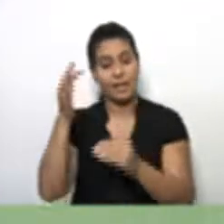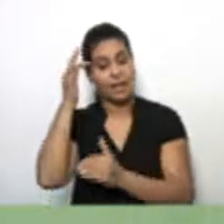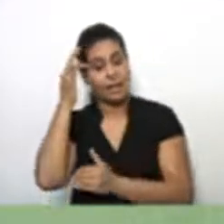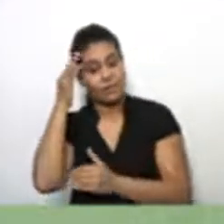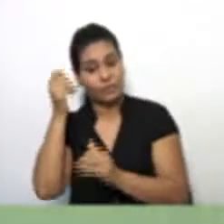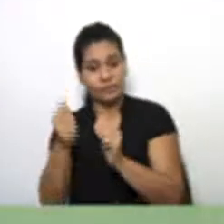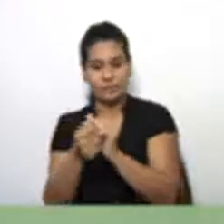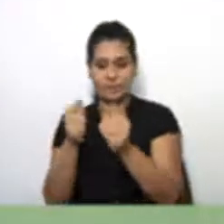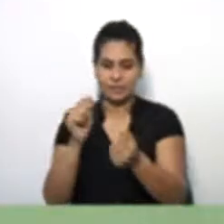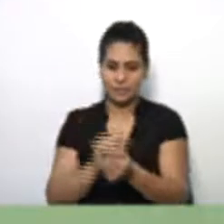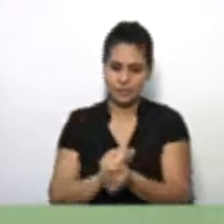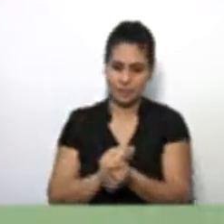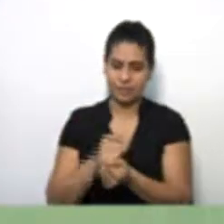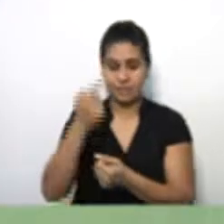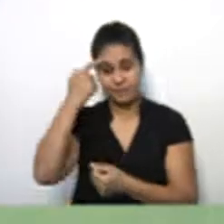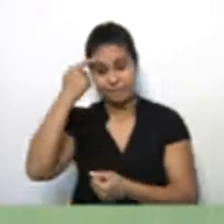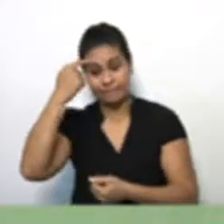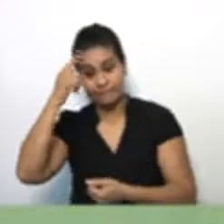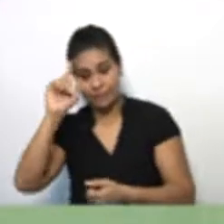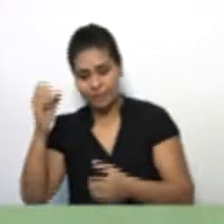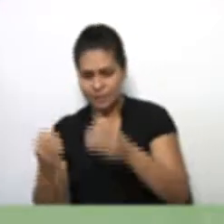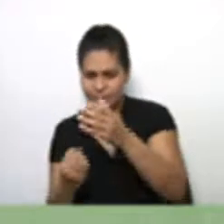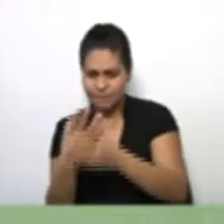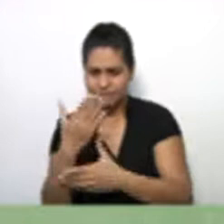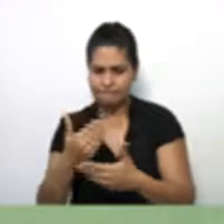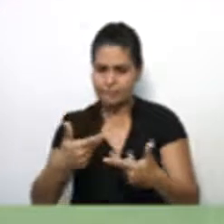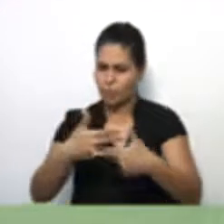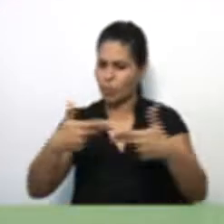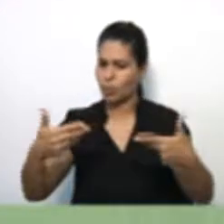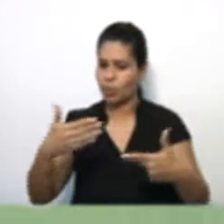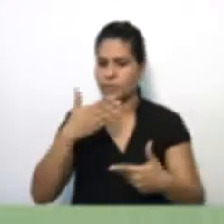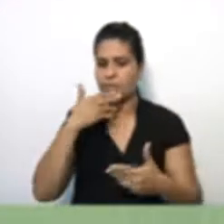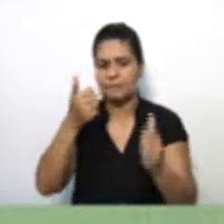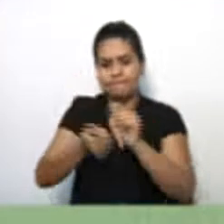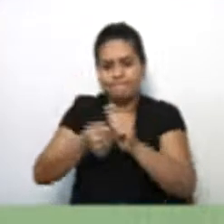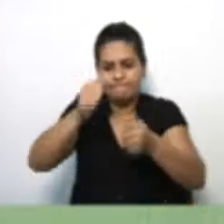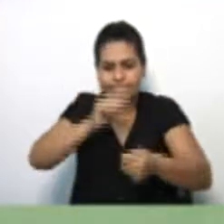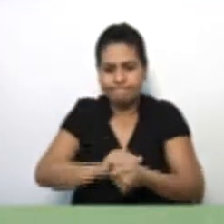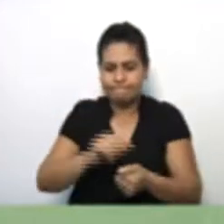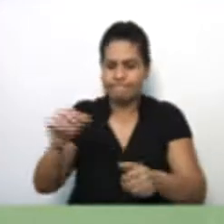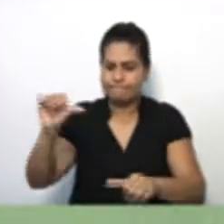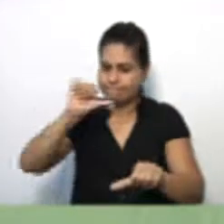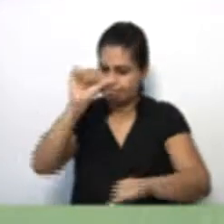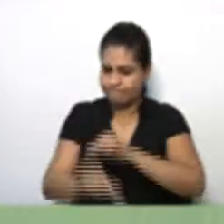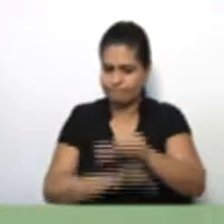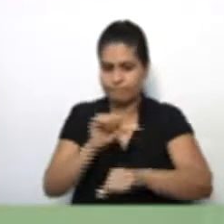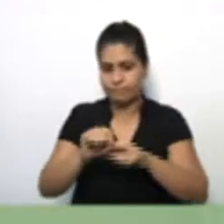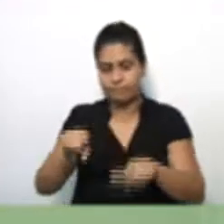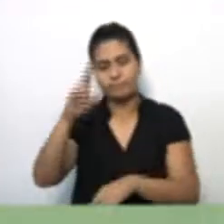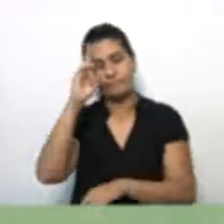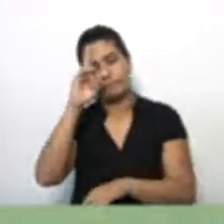da adaptação, ó, cria meios para adequar-se às mudanças. Então, meu querido,